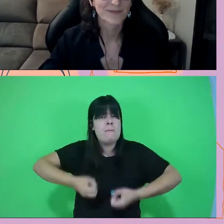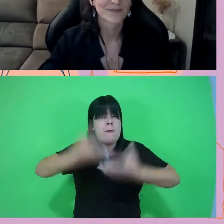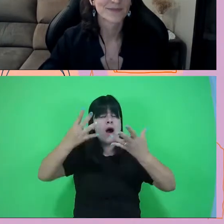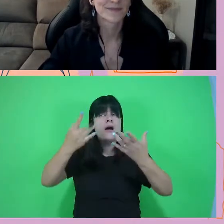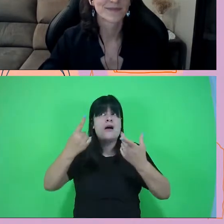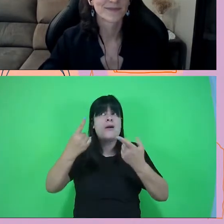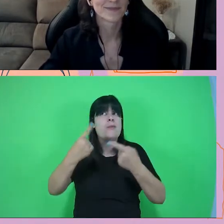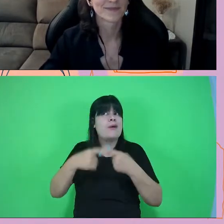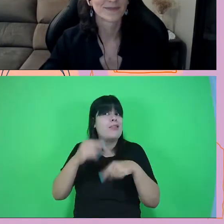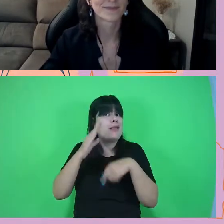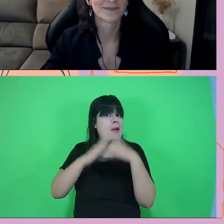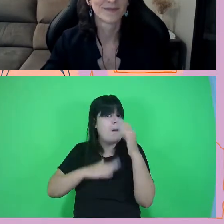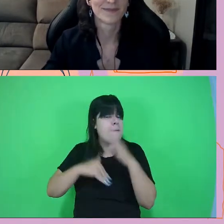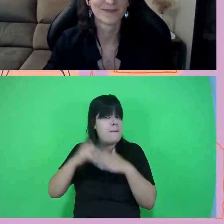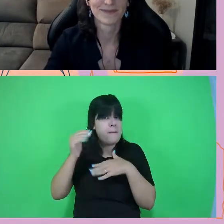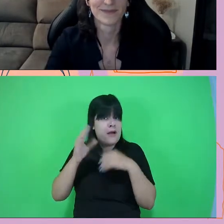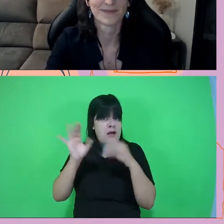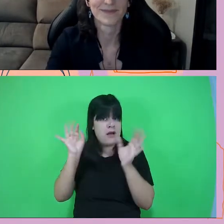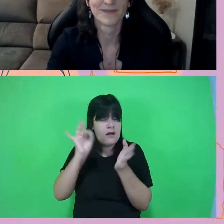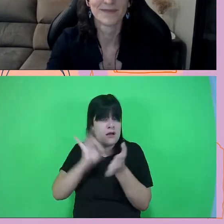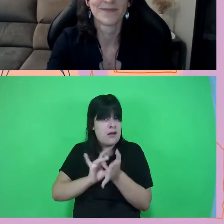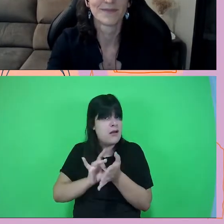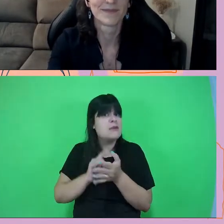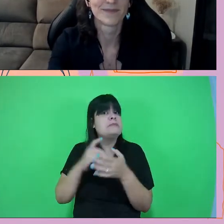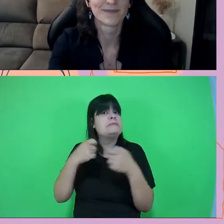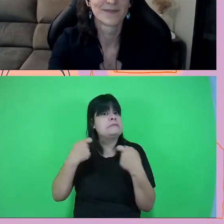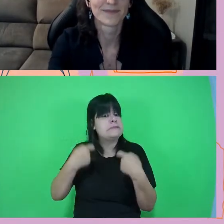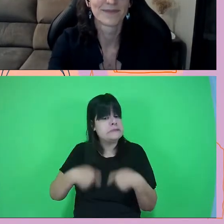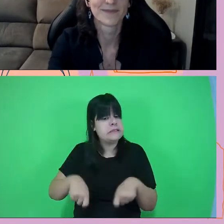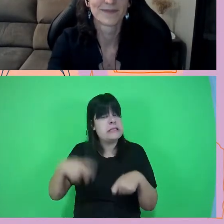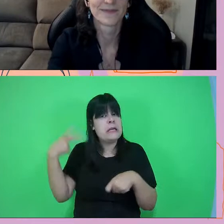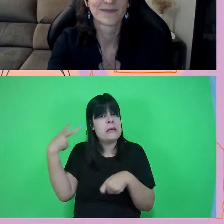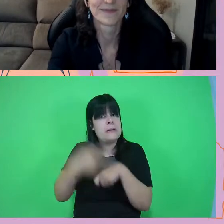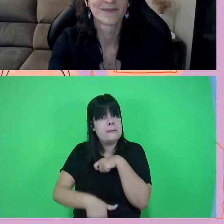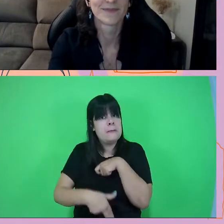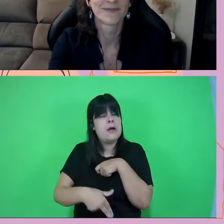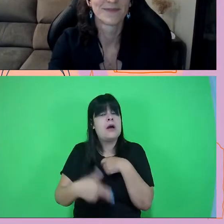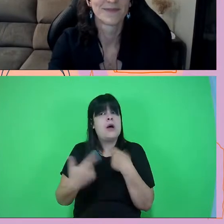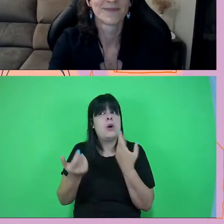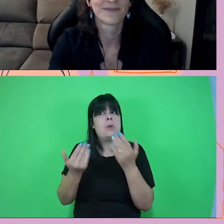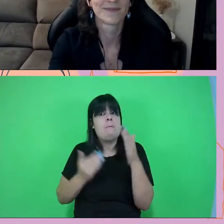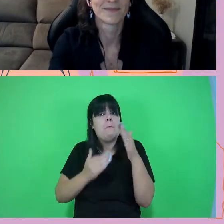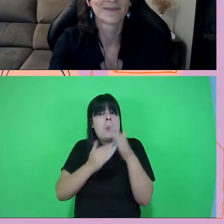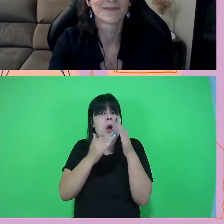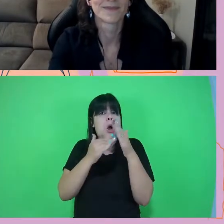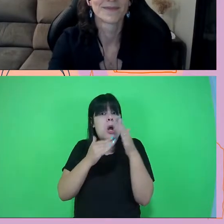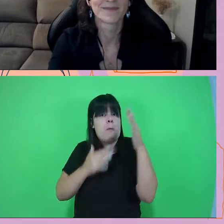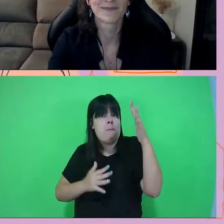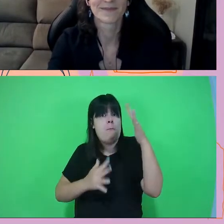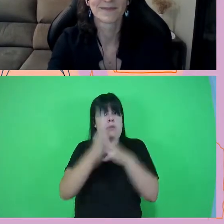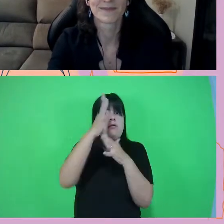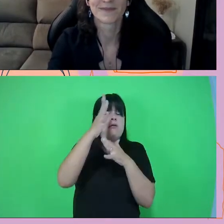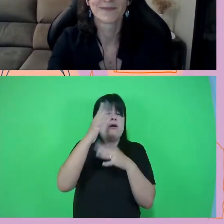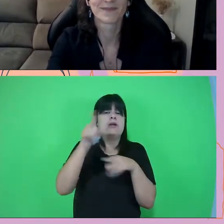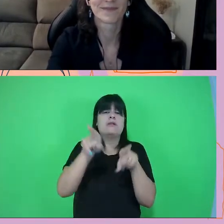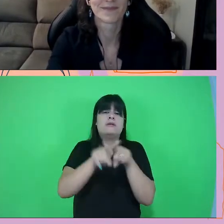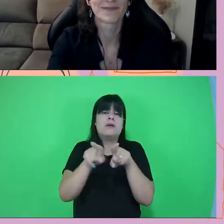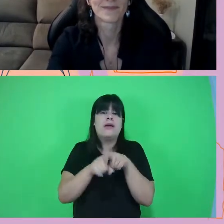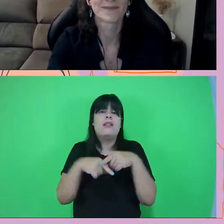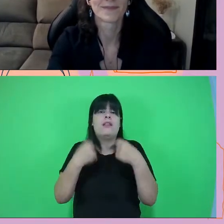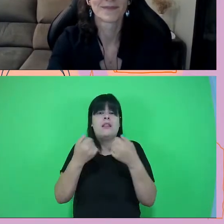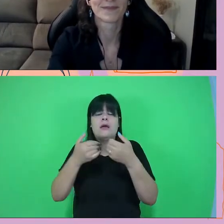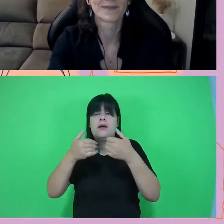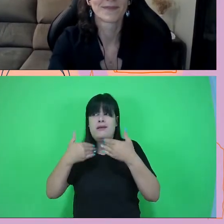na prática a gente precisa romper mesmo, né? Furar os bloqueios, porque abrir portas assim, facinho para a gente